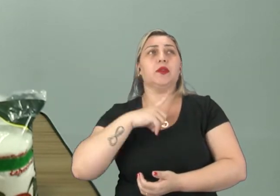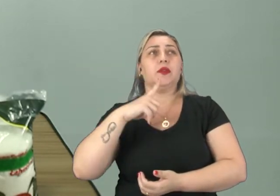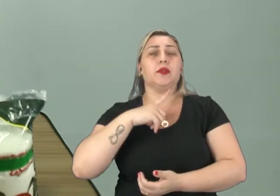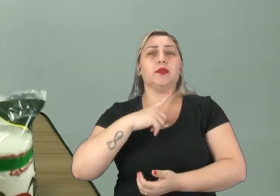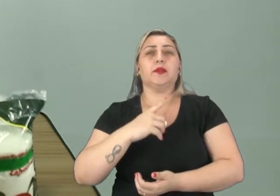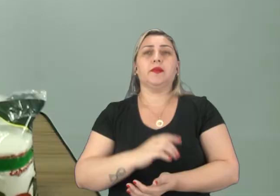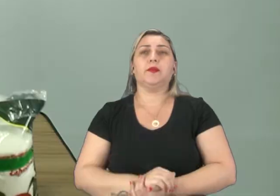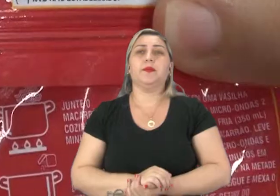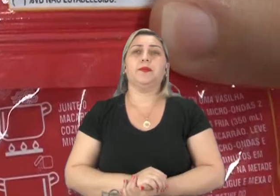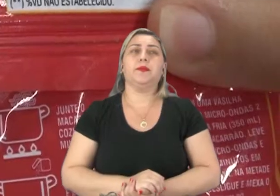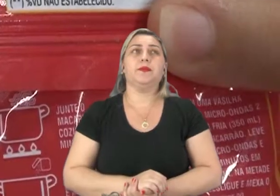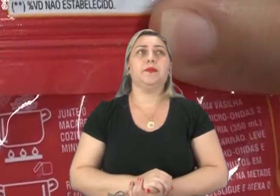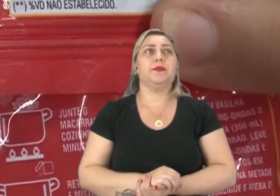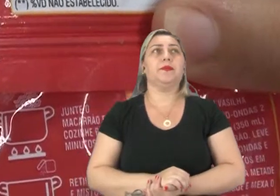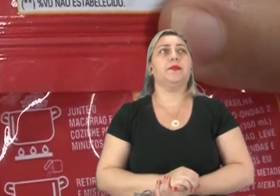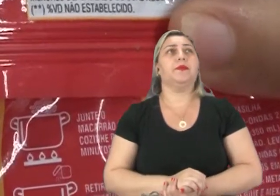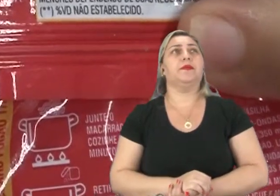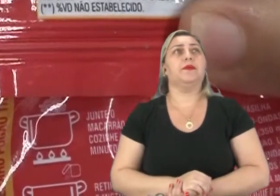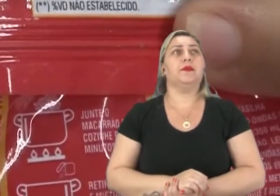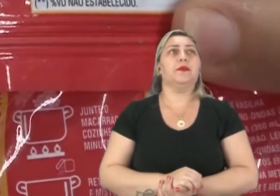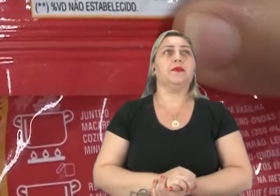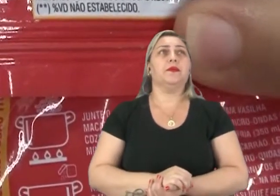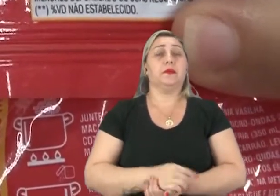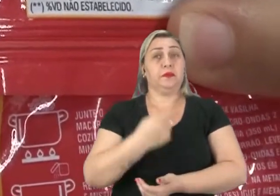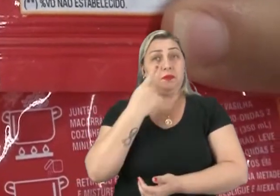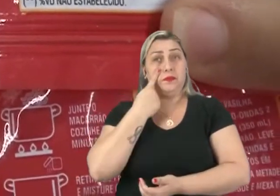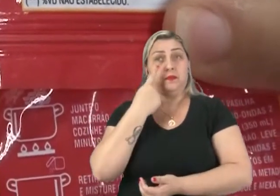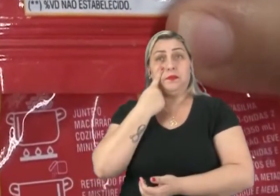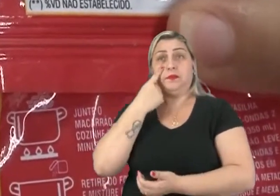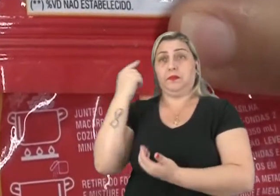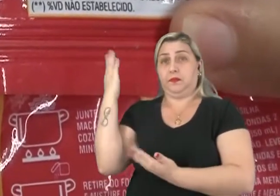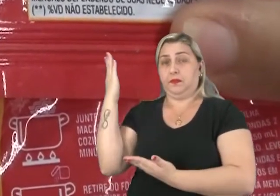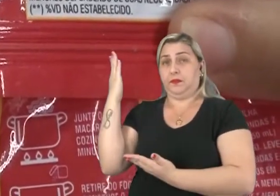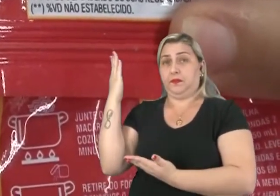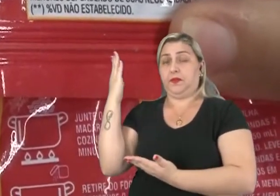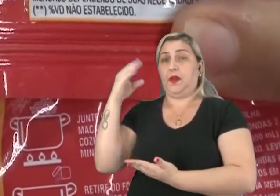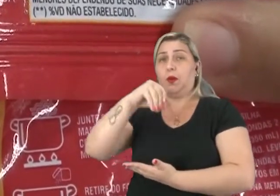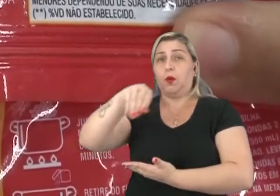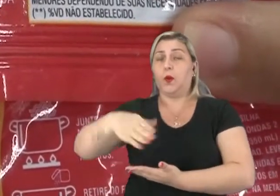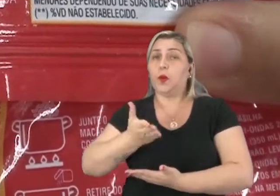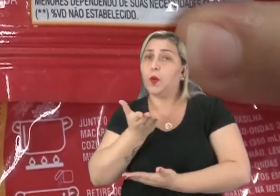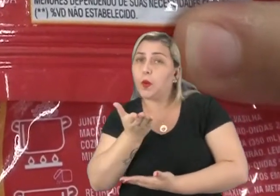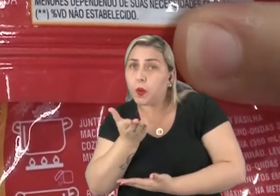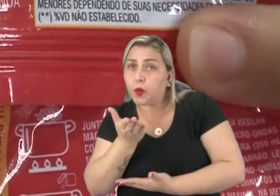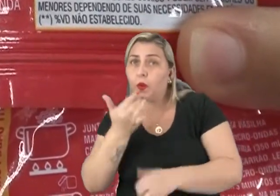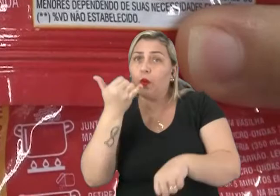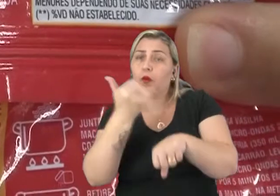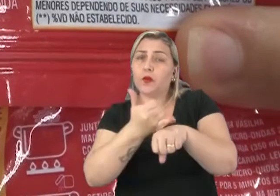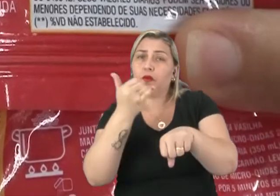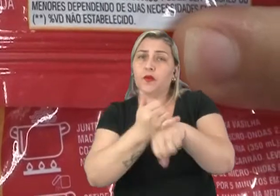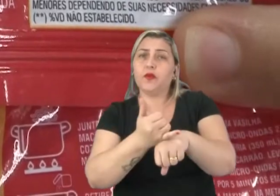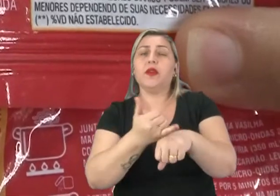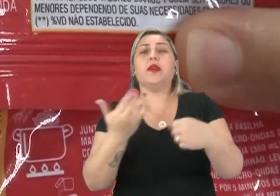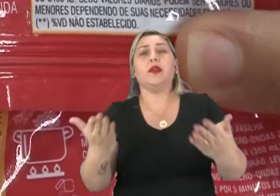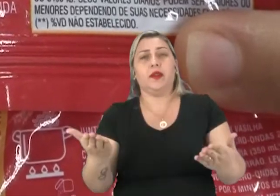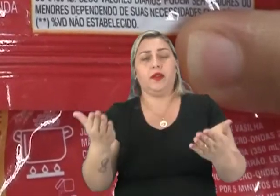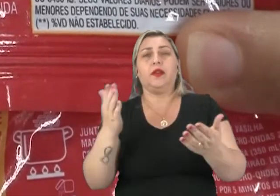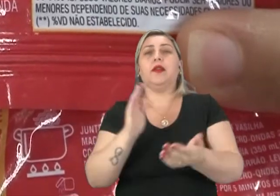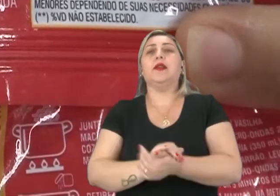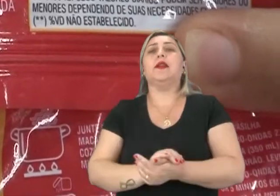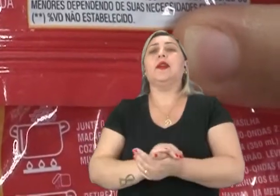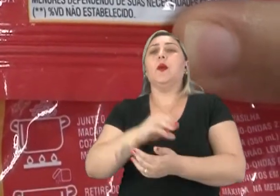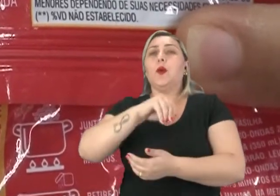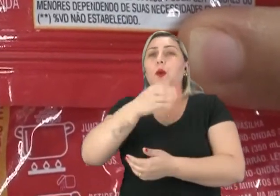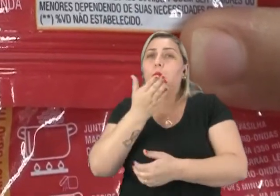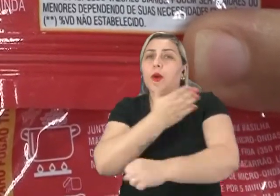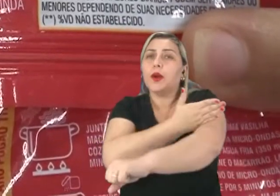ingredientes desse macarrão instantâneo. Tá vendo? Farinha de trigo enriquecida com ferro, que é a famosa farinha